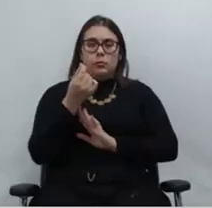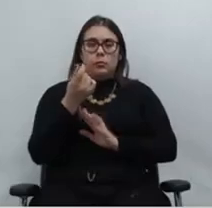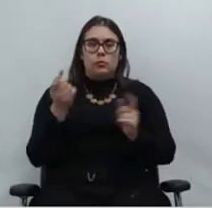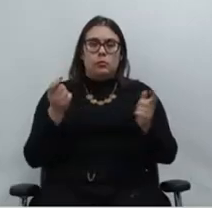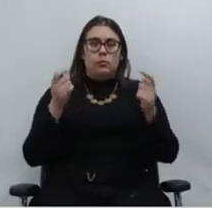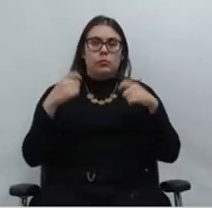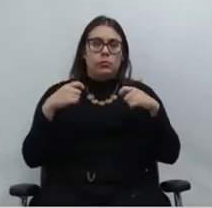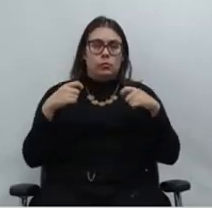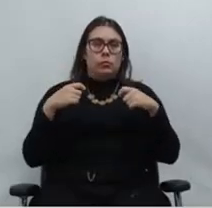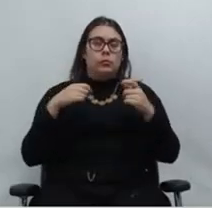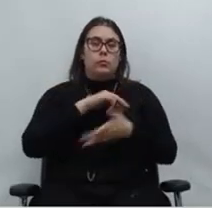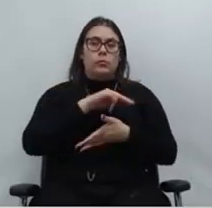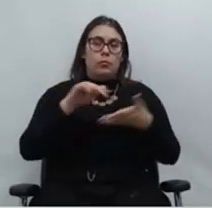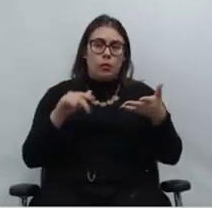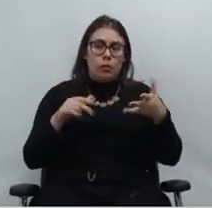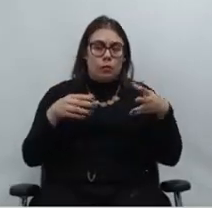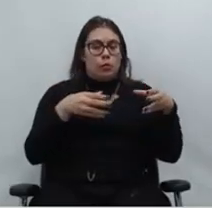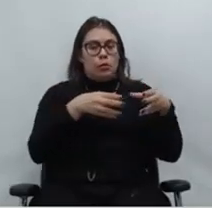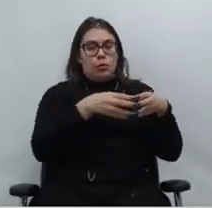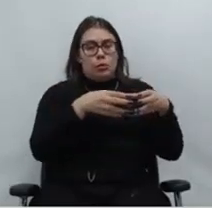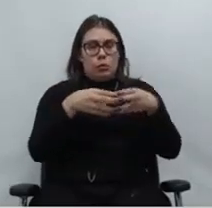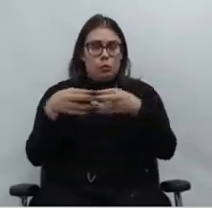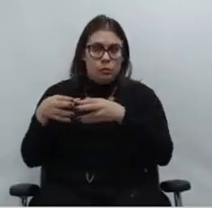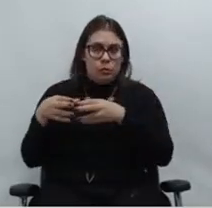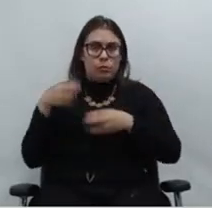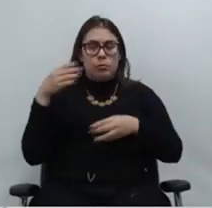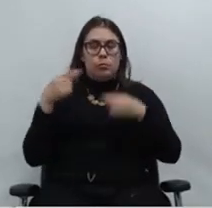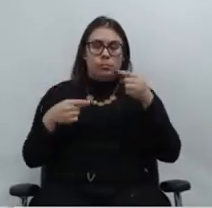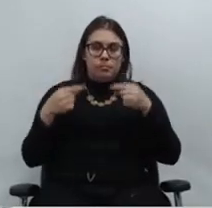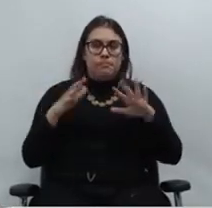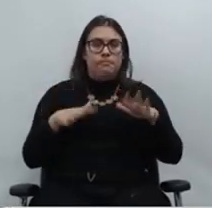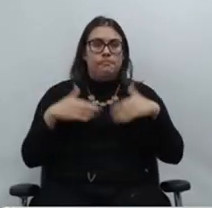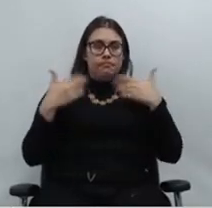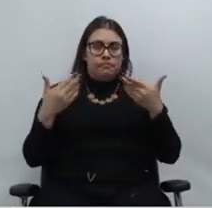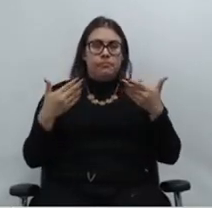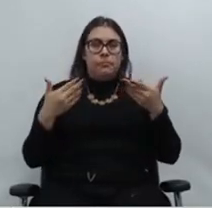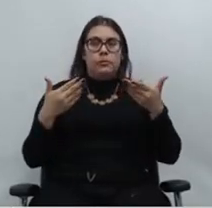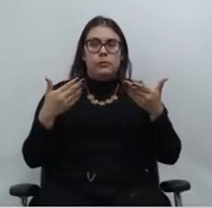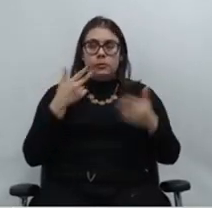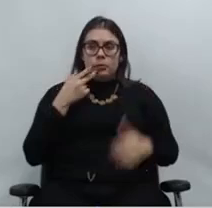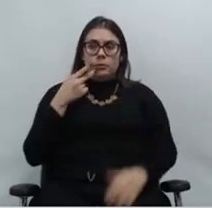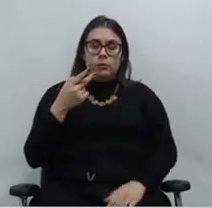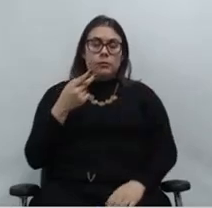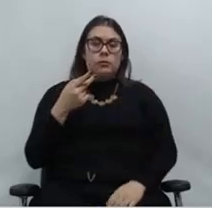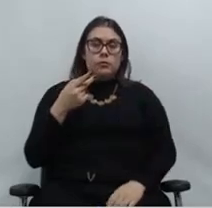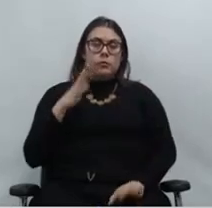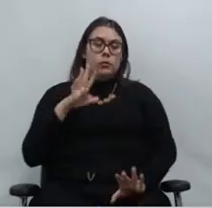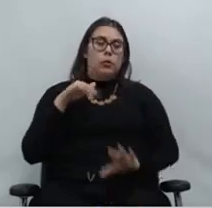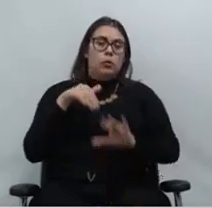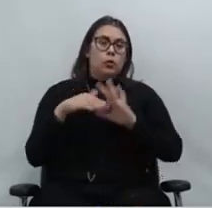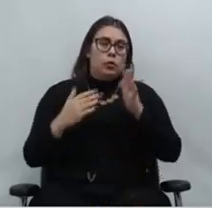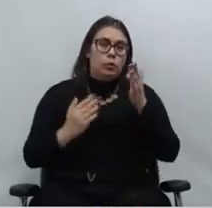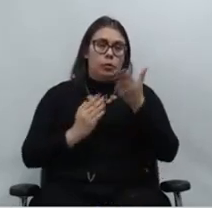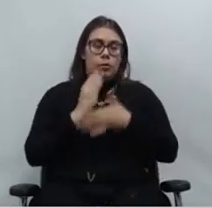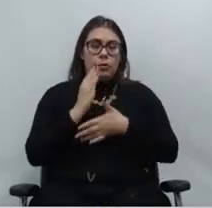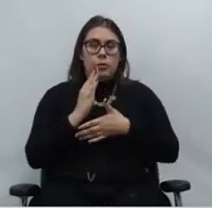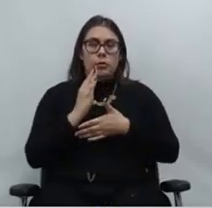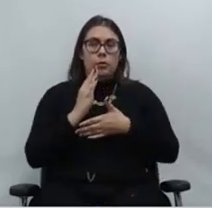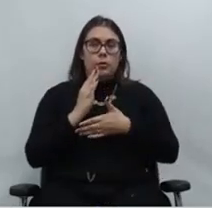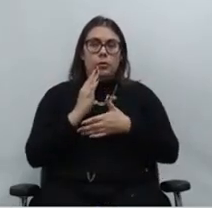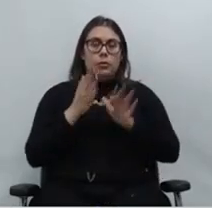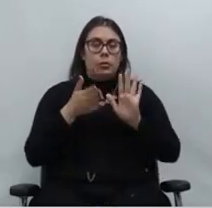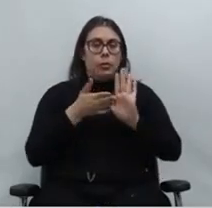posição e posicionamento de diversos grupos políticos na instituição. Assim, feitas tais considerações, eu voto pela aprovação da proposta